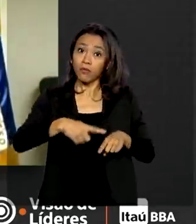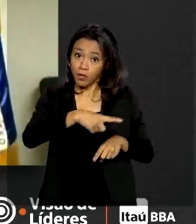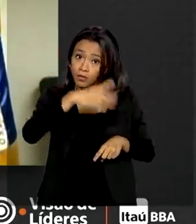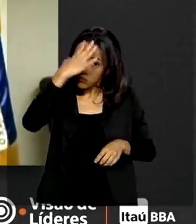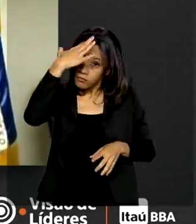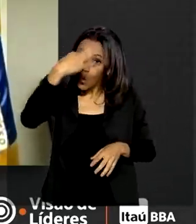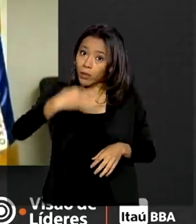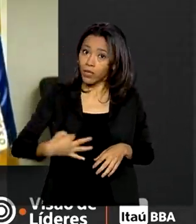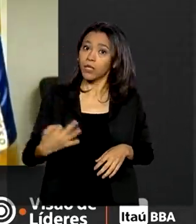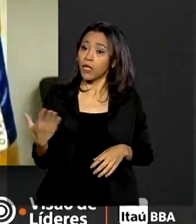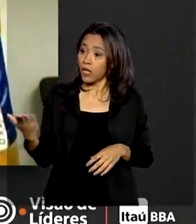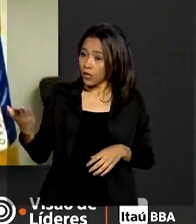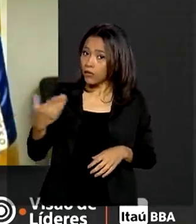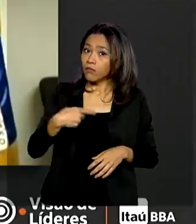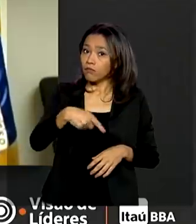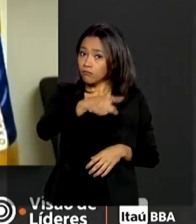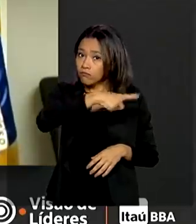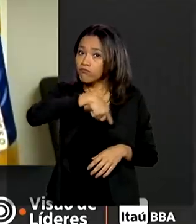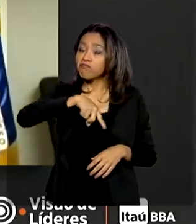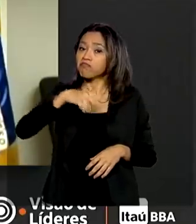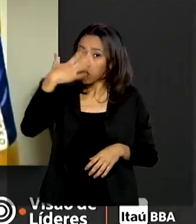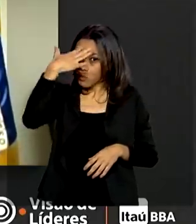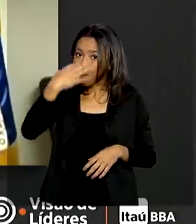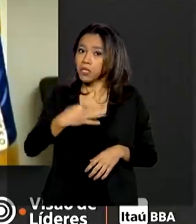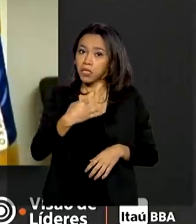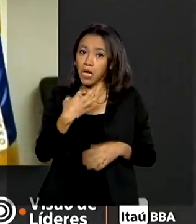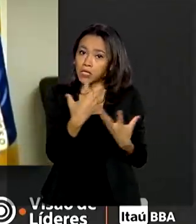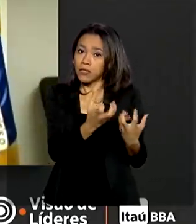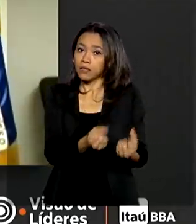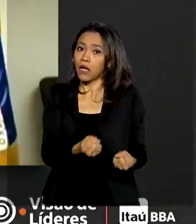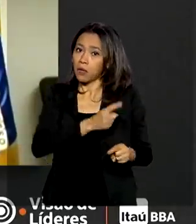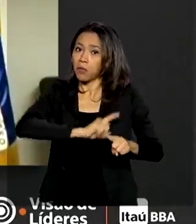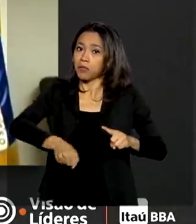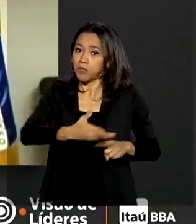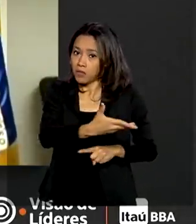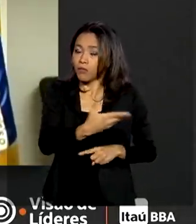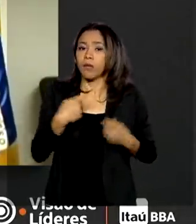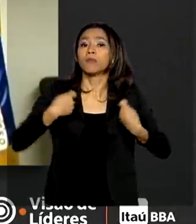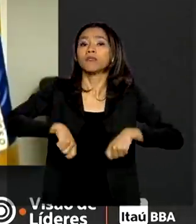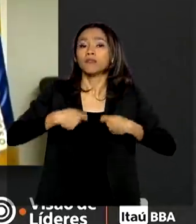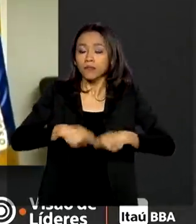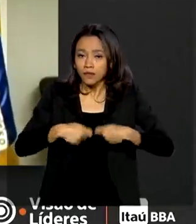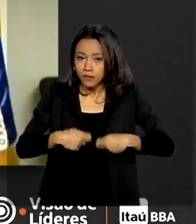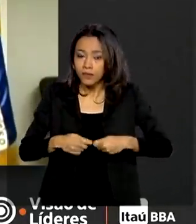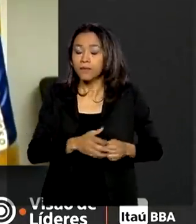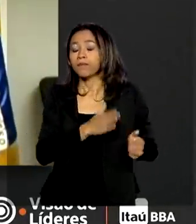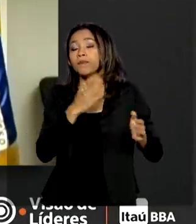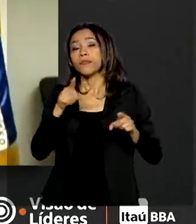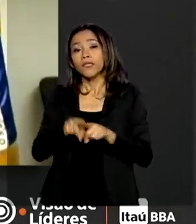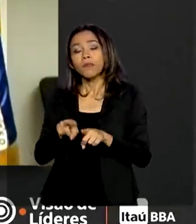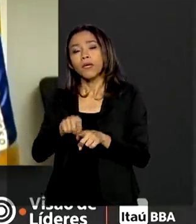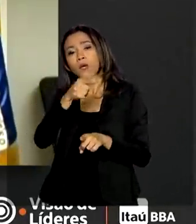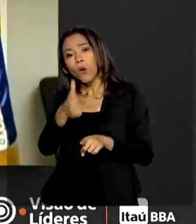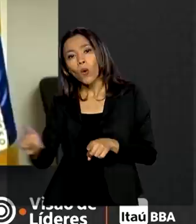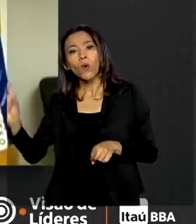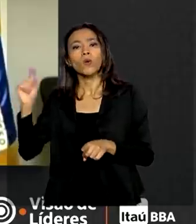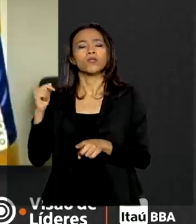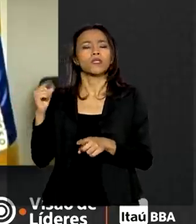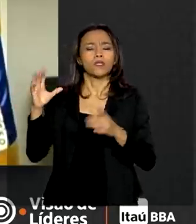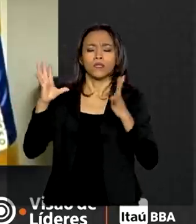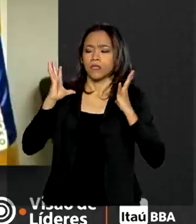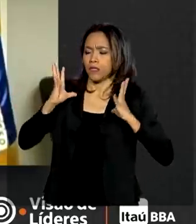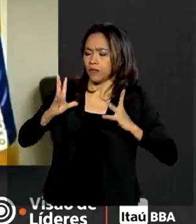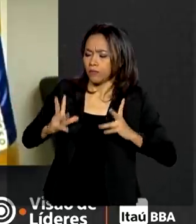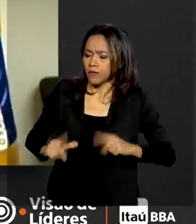compreensão da população carcerária de que as medidas eram necessárias. Do outro lado, uma série de medidas profiláticas,